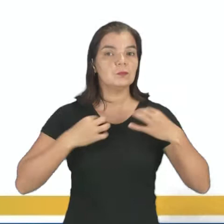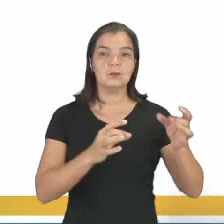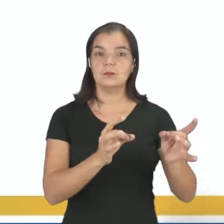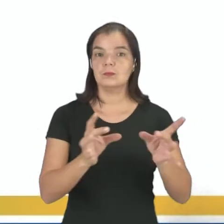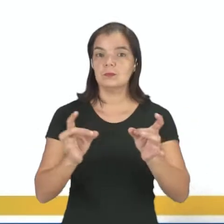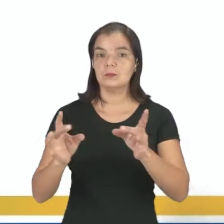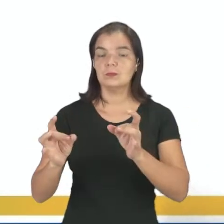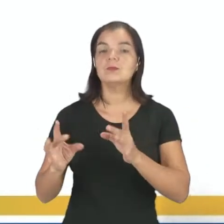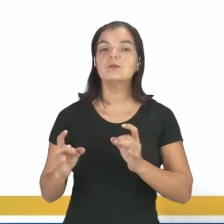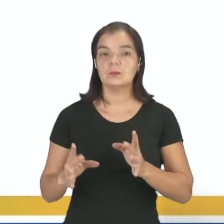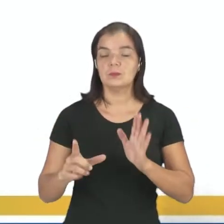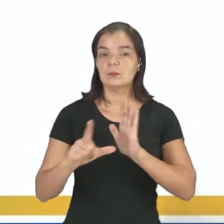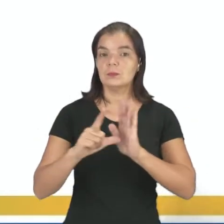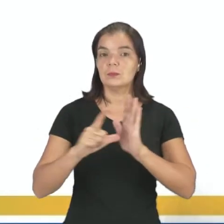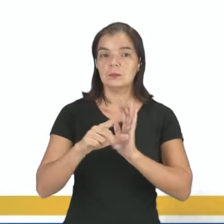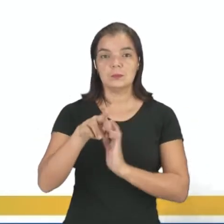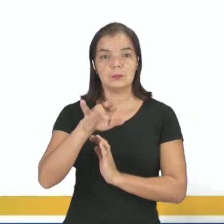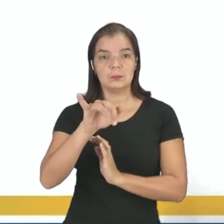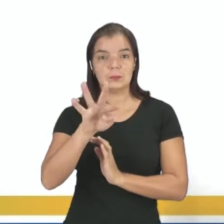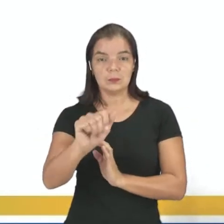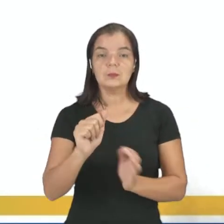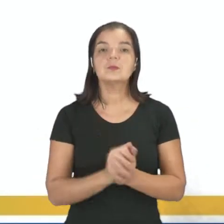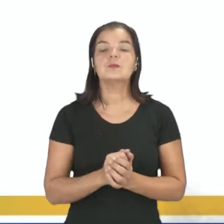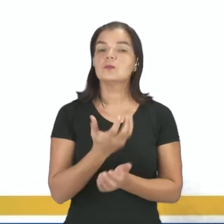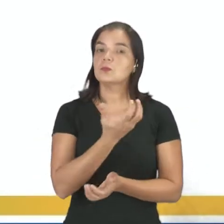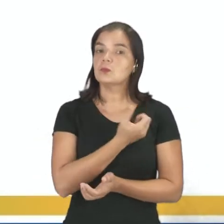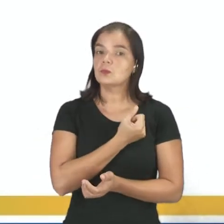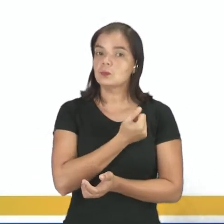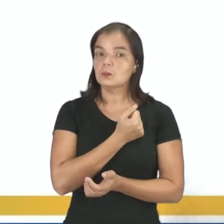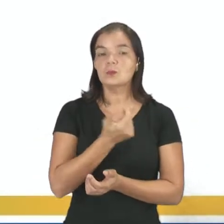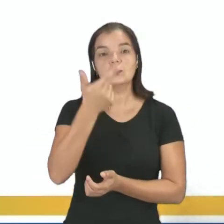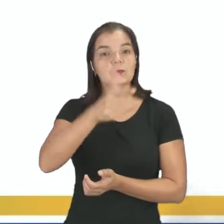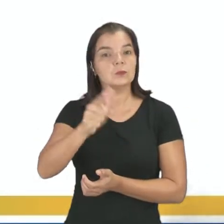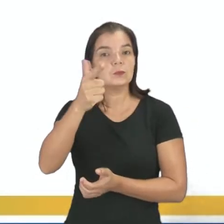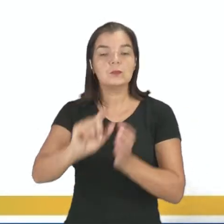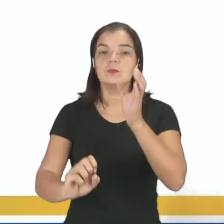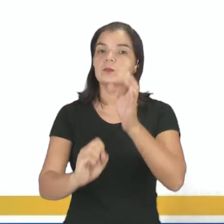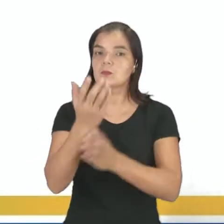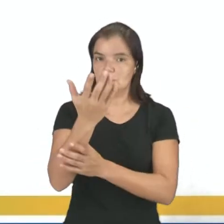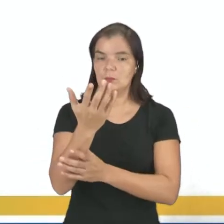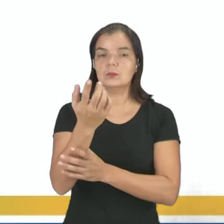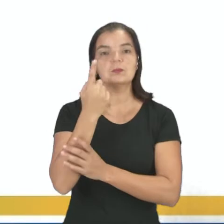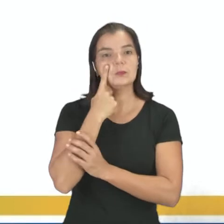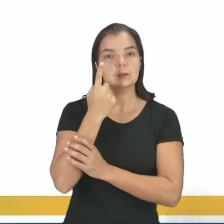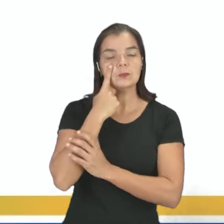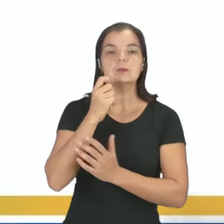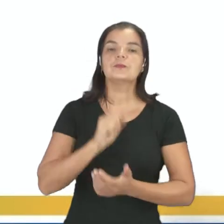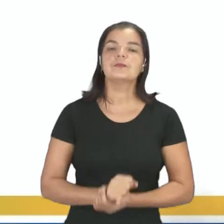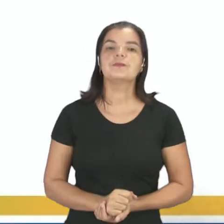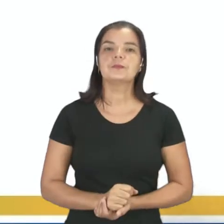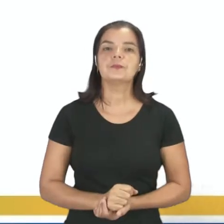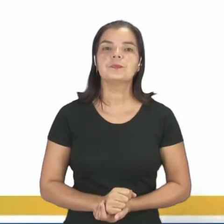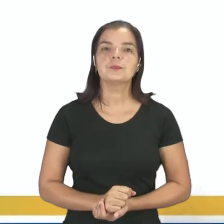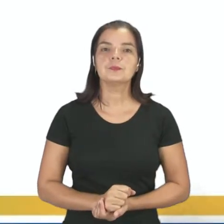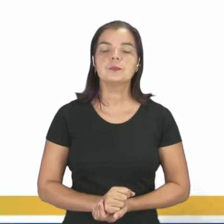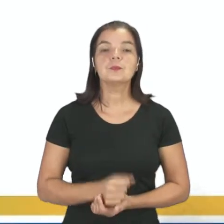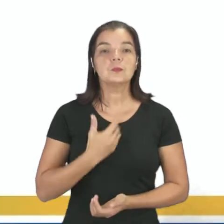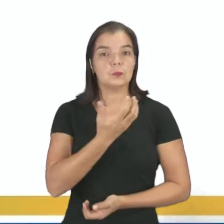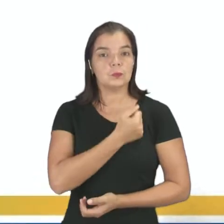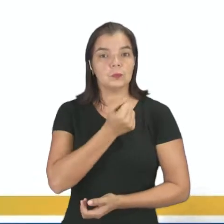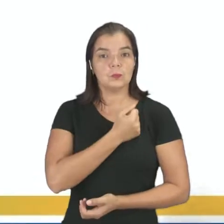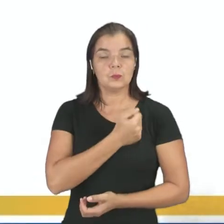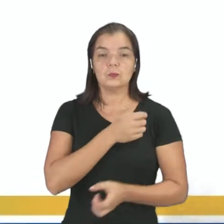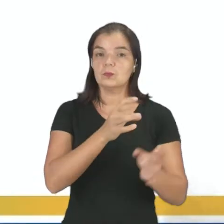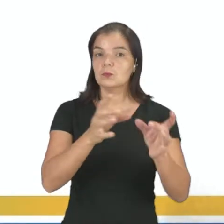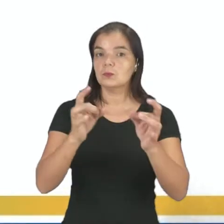foram vendidas na loja da Dona Rita. Número de vezes que o acontecimento se verifica. Então, observe, o número de